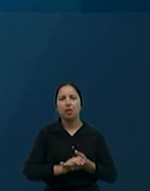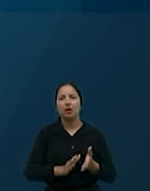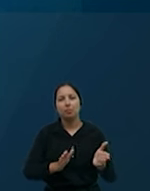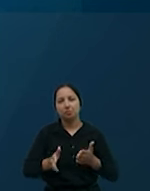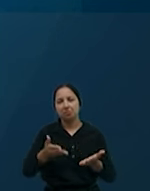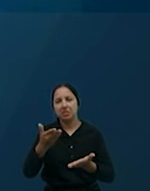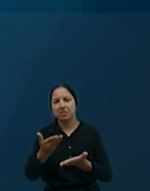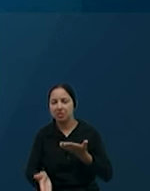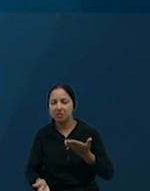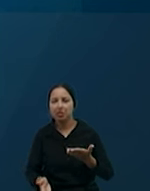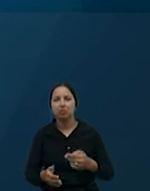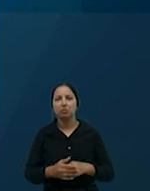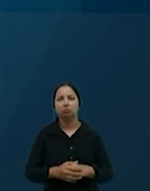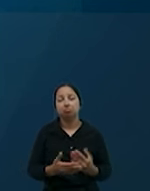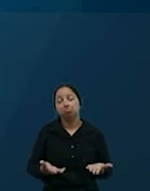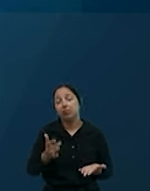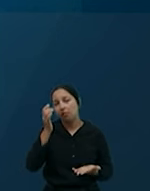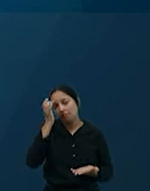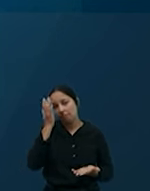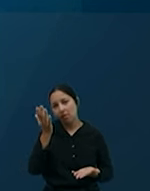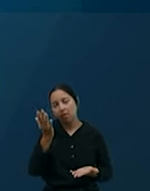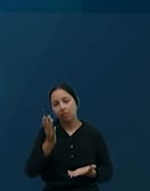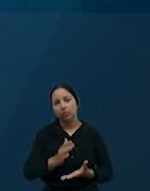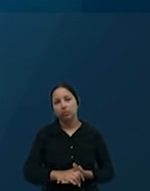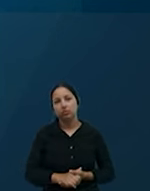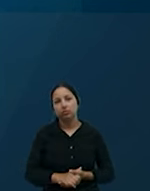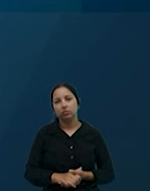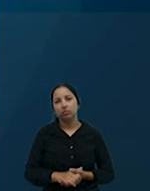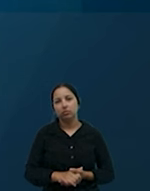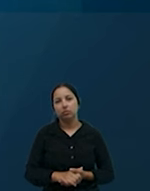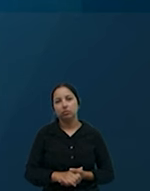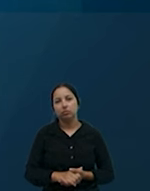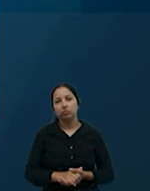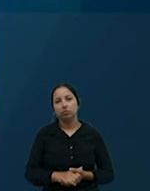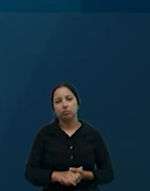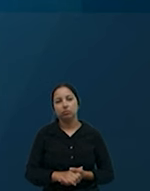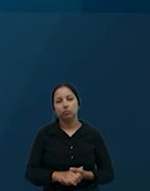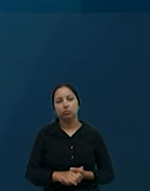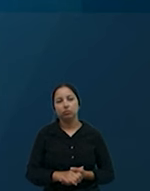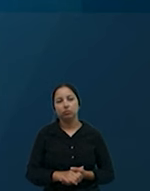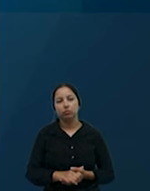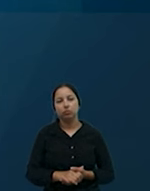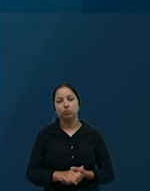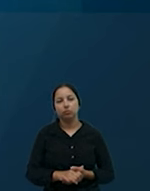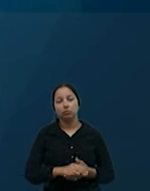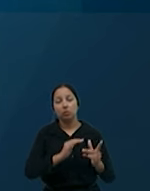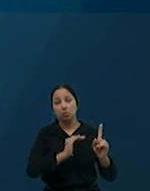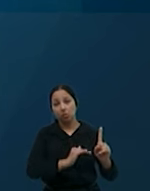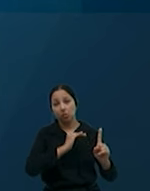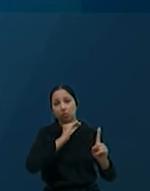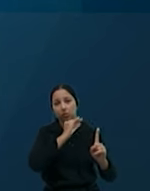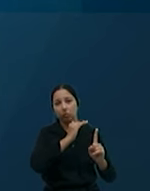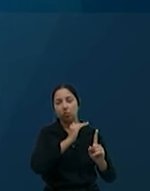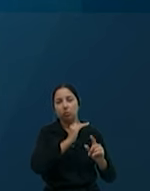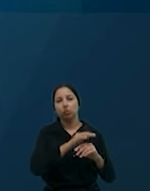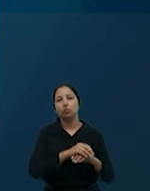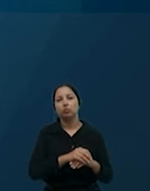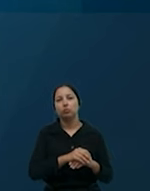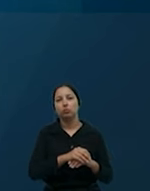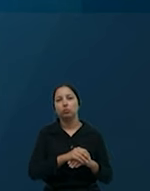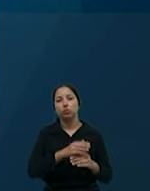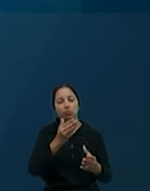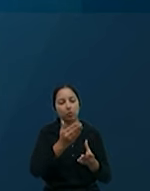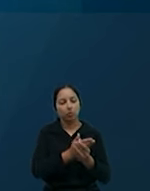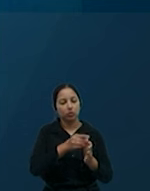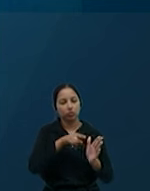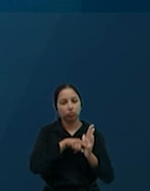muito fácil para um procurador do ente público, assim como para o advogado, examinar o processo e verificar se existe ou